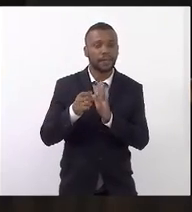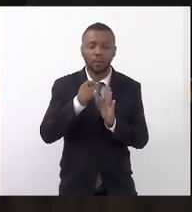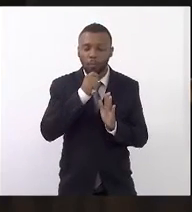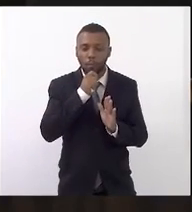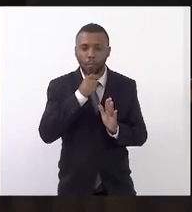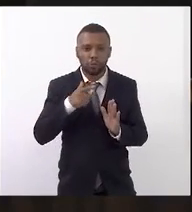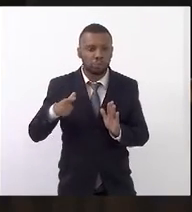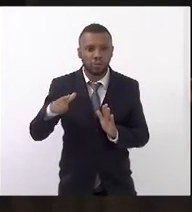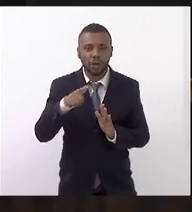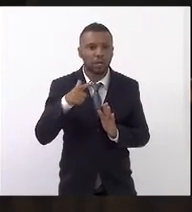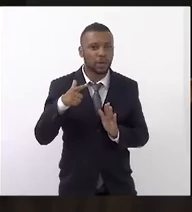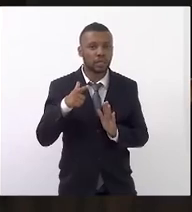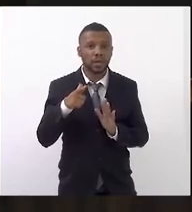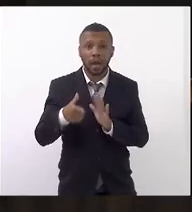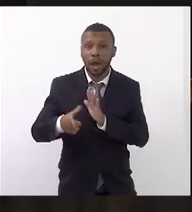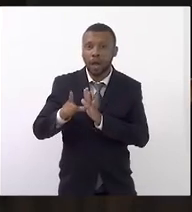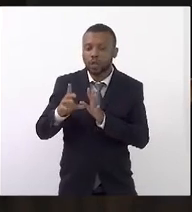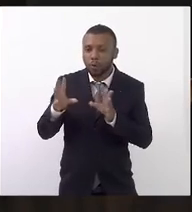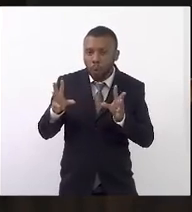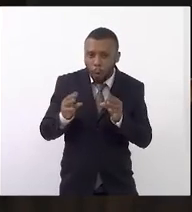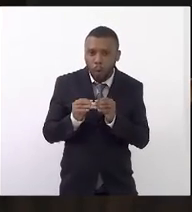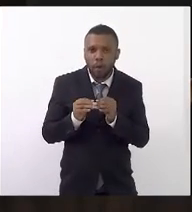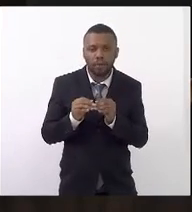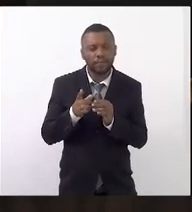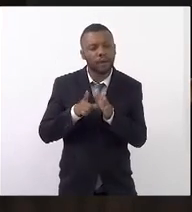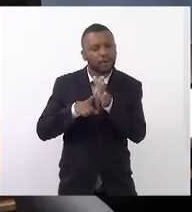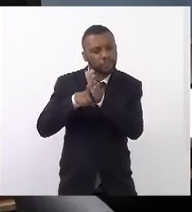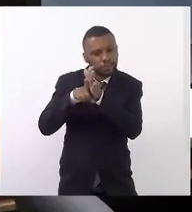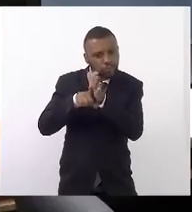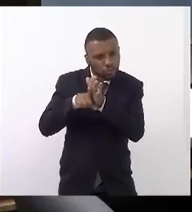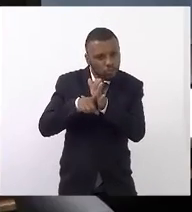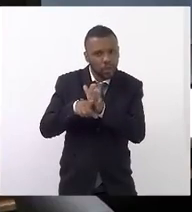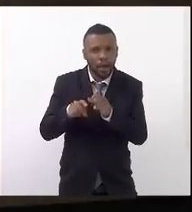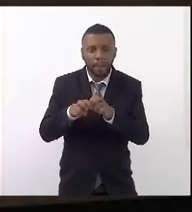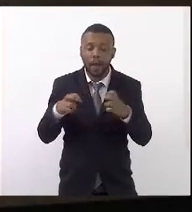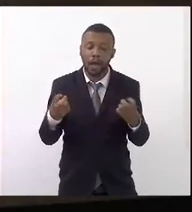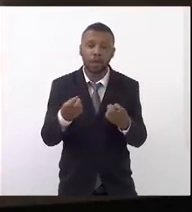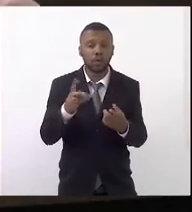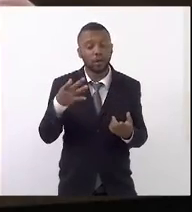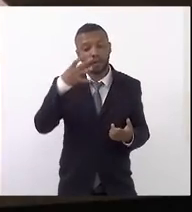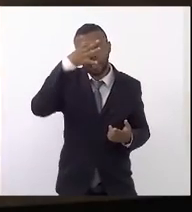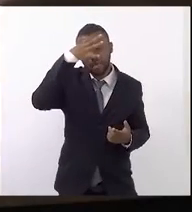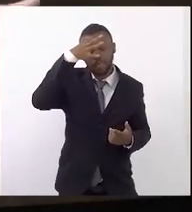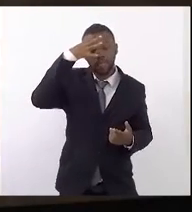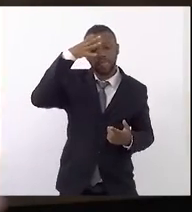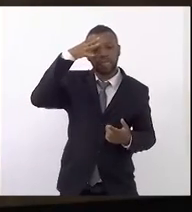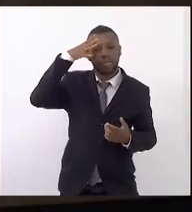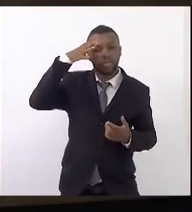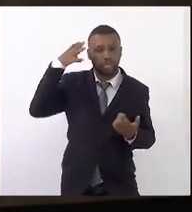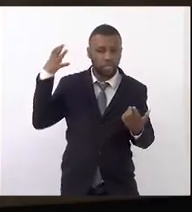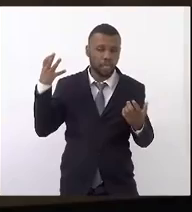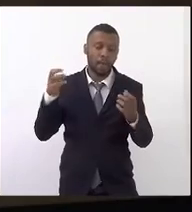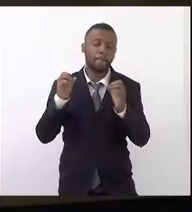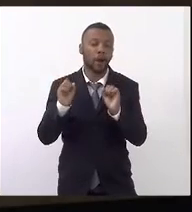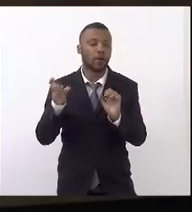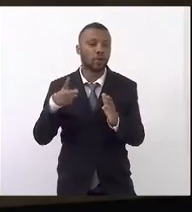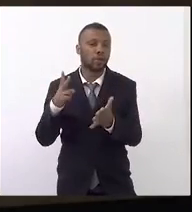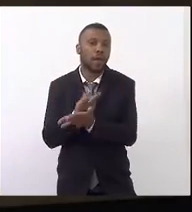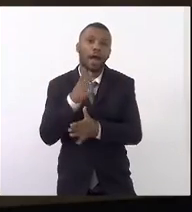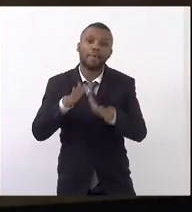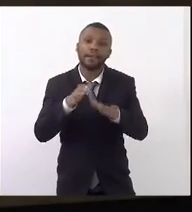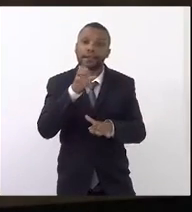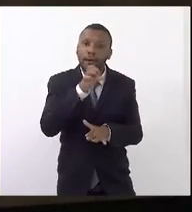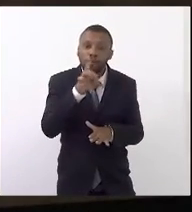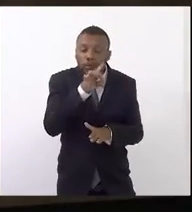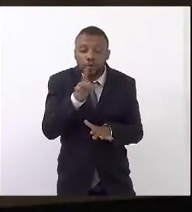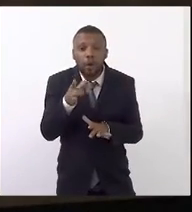antes de concluir, nós vamos consultar a mesa aqui. A não ser que eu tenha cochilado, pode ser, mas eu, final de semana, eu